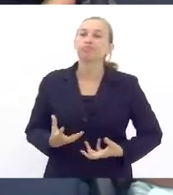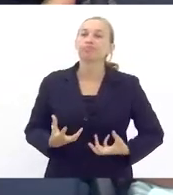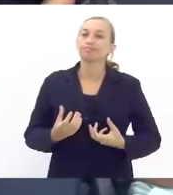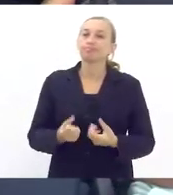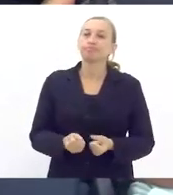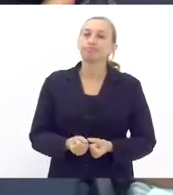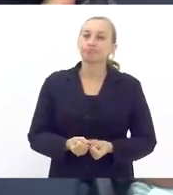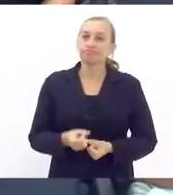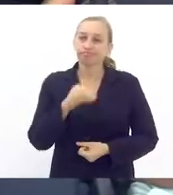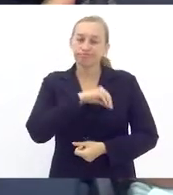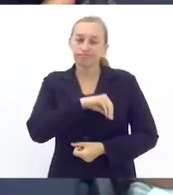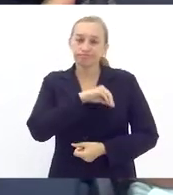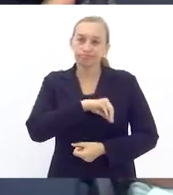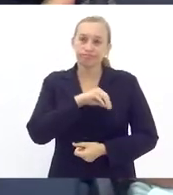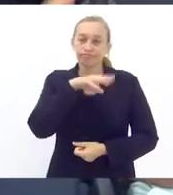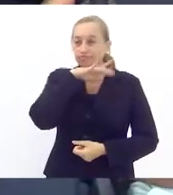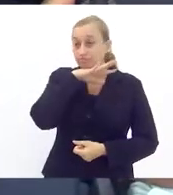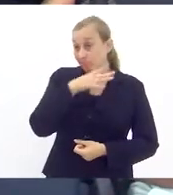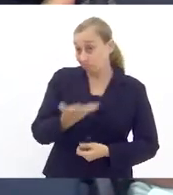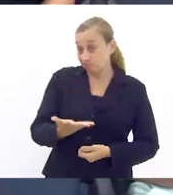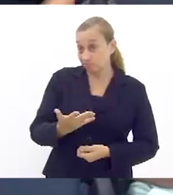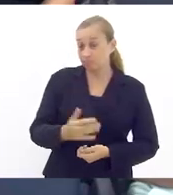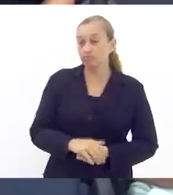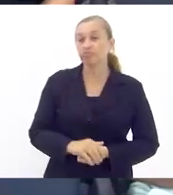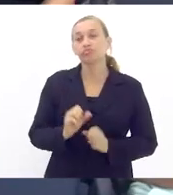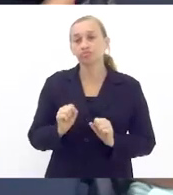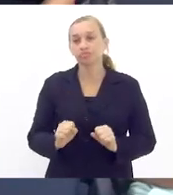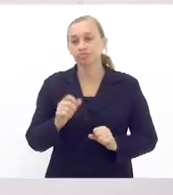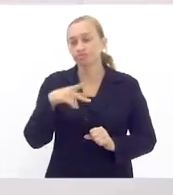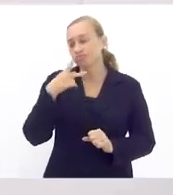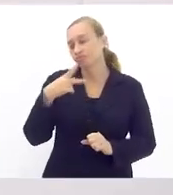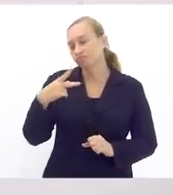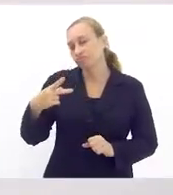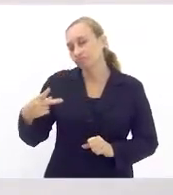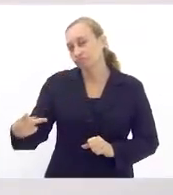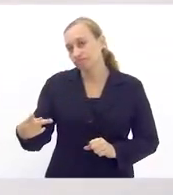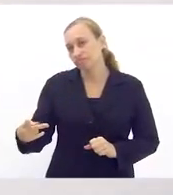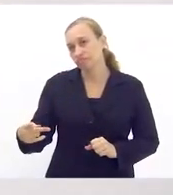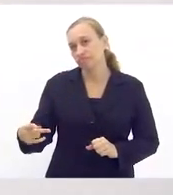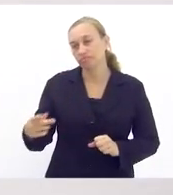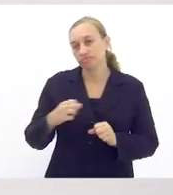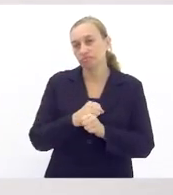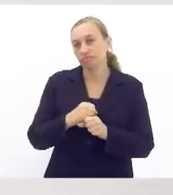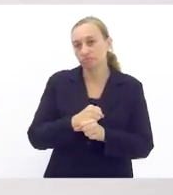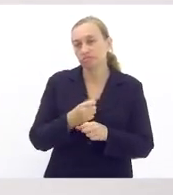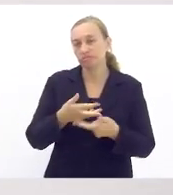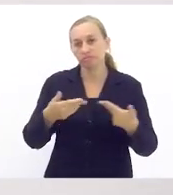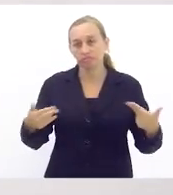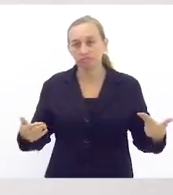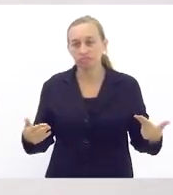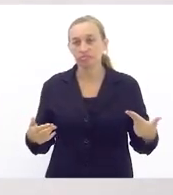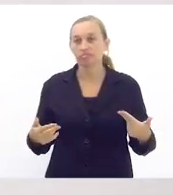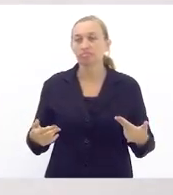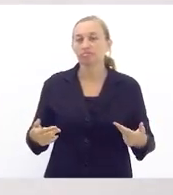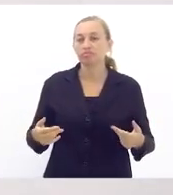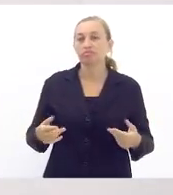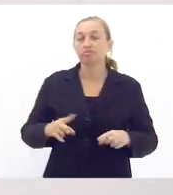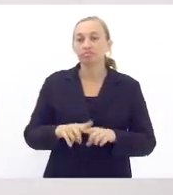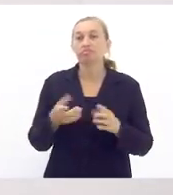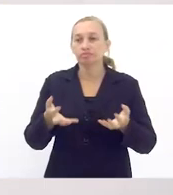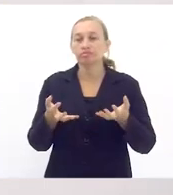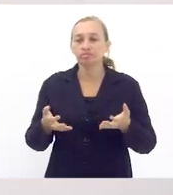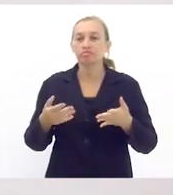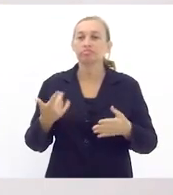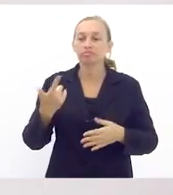um salário precarizado né Poderia ficar aqui falando durante muito tempo sobre todas essas precarizações mas eu queria